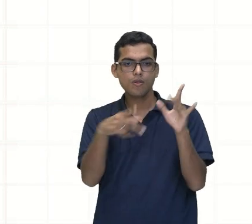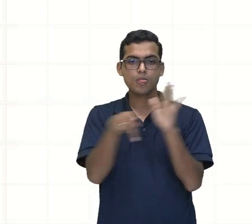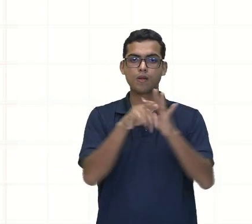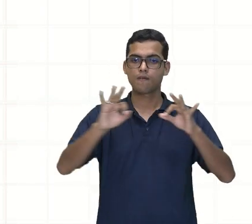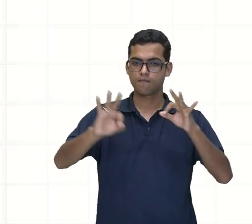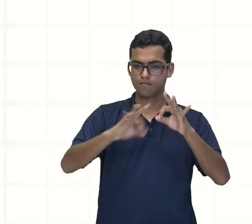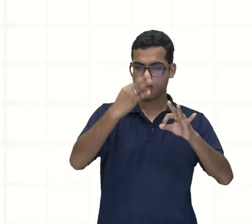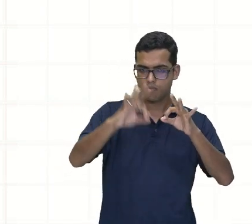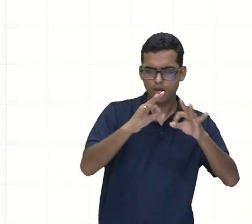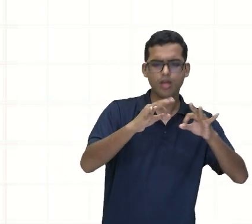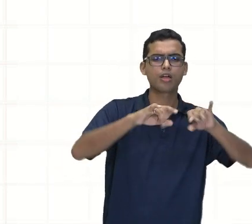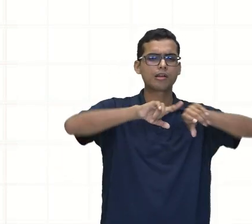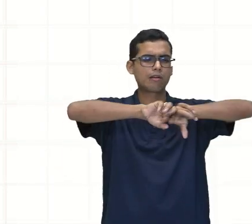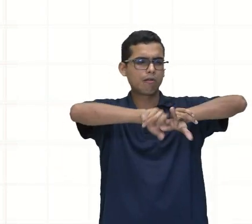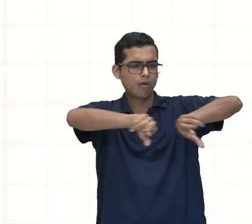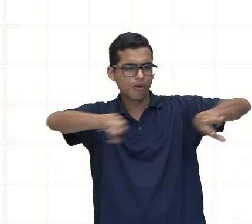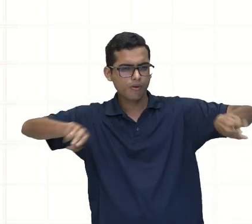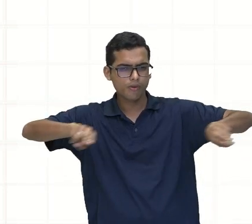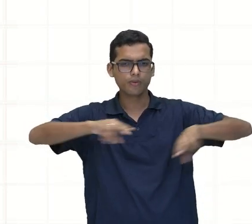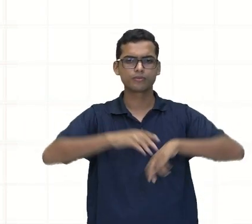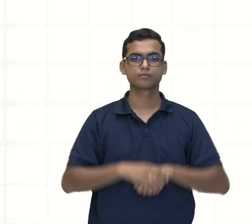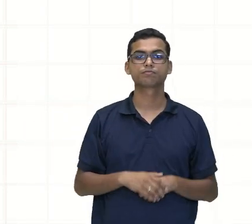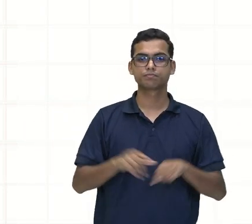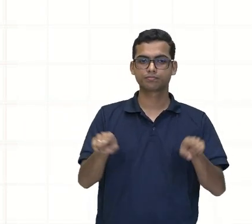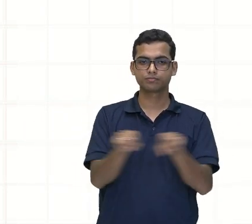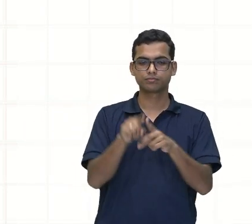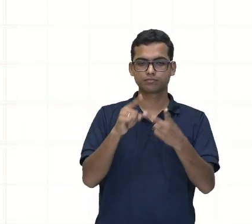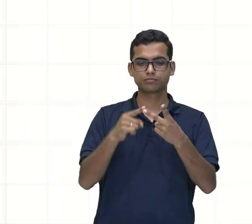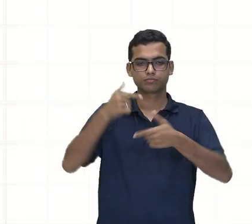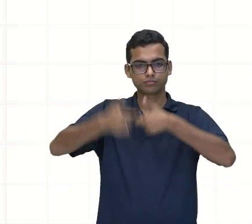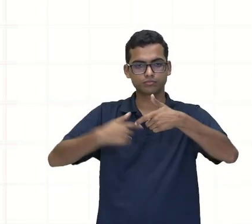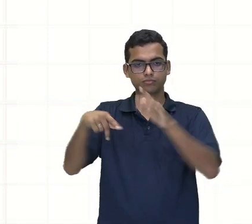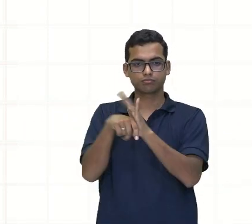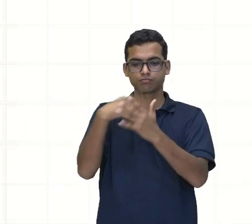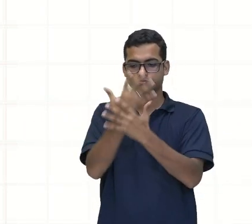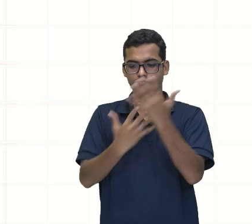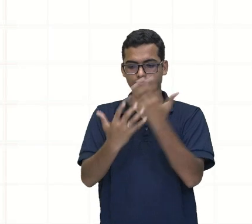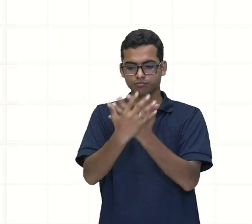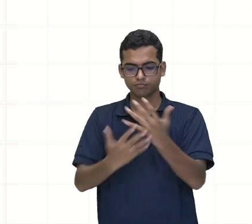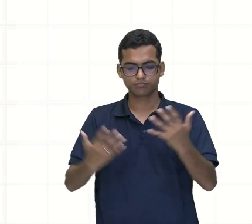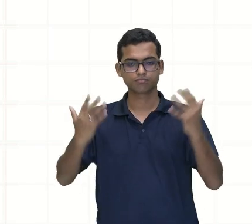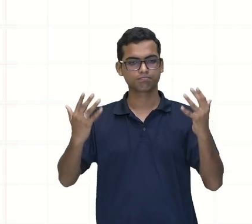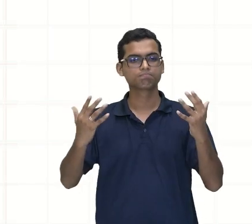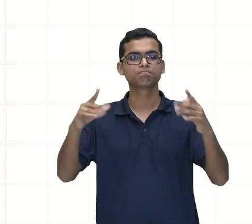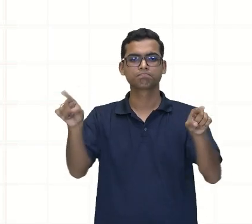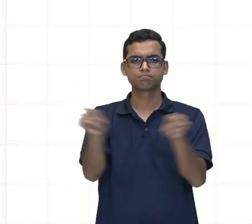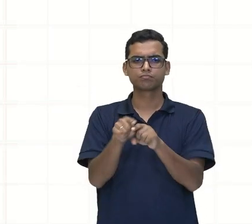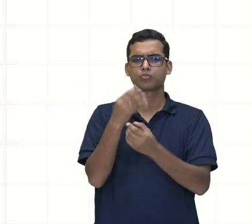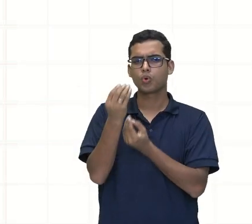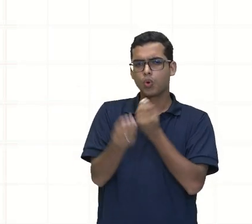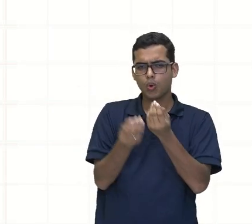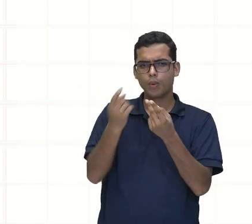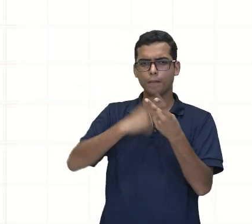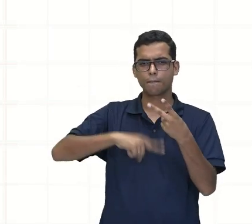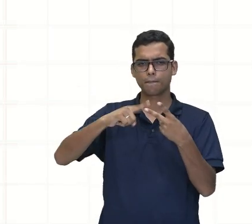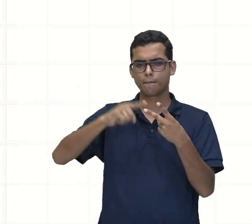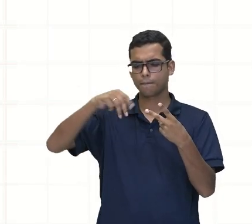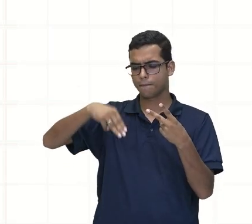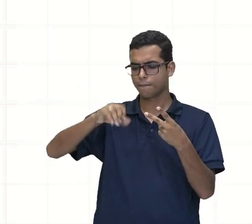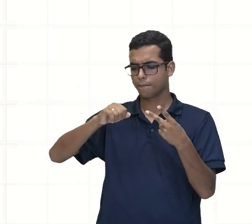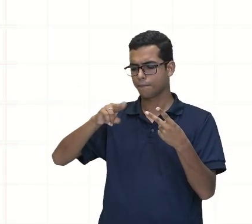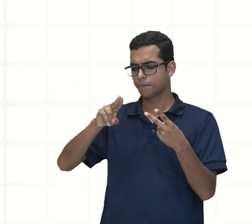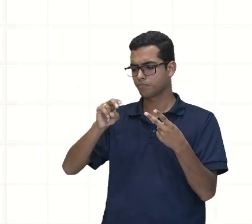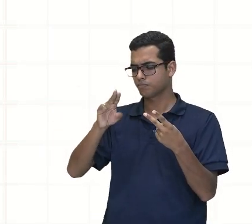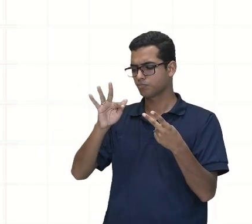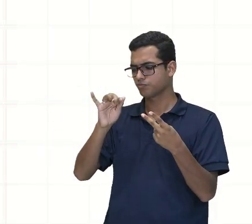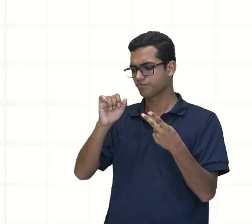artesanato e a manufatura. E a gente precisa entender como era essa produção artesanal e